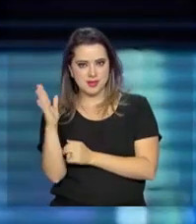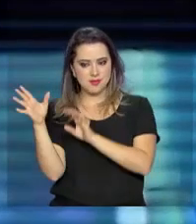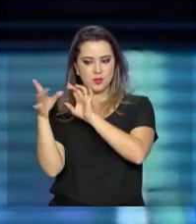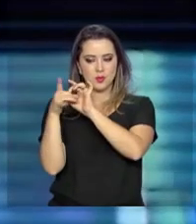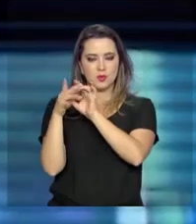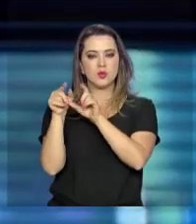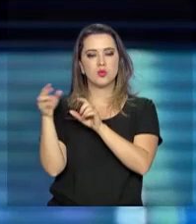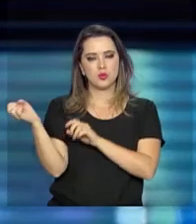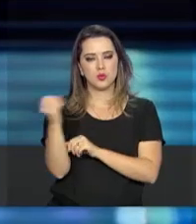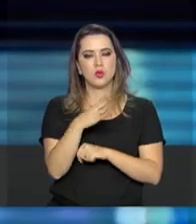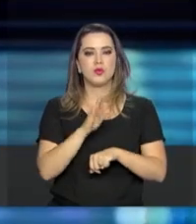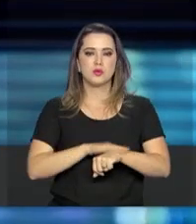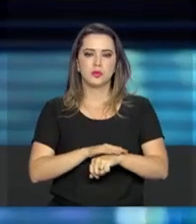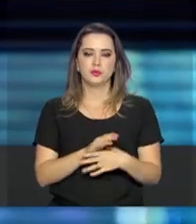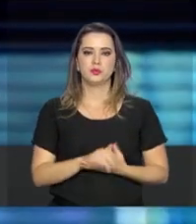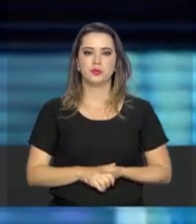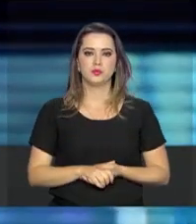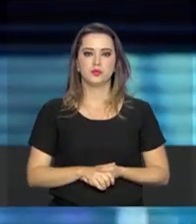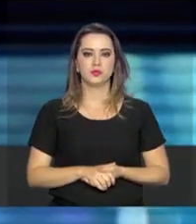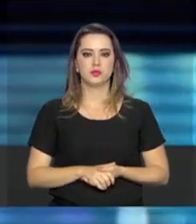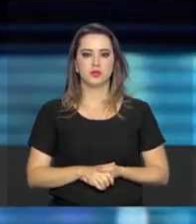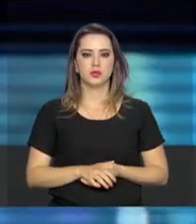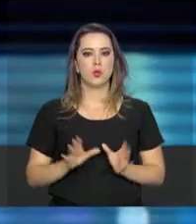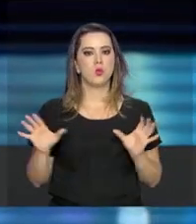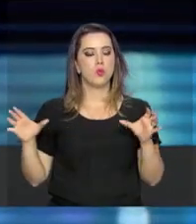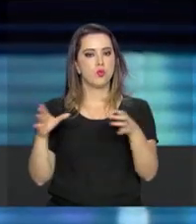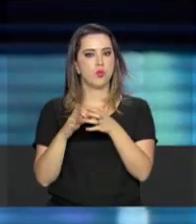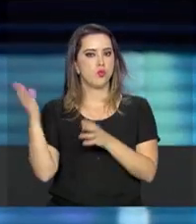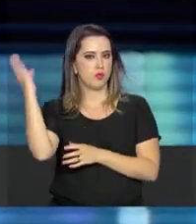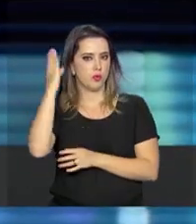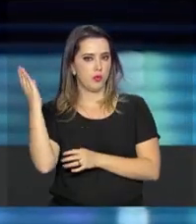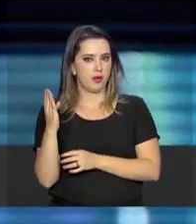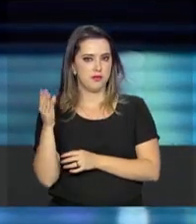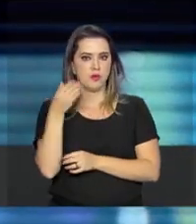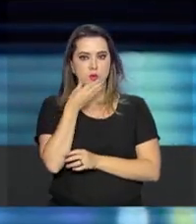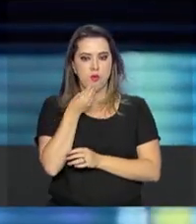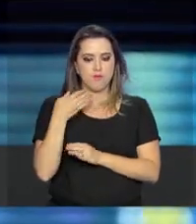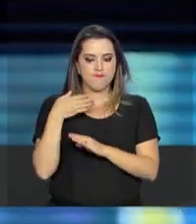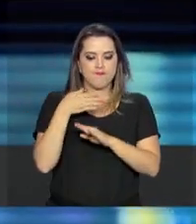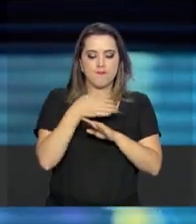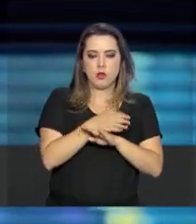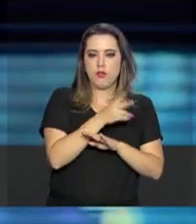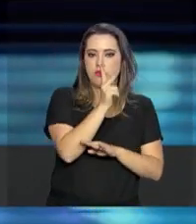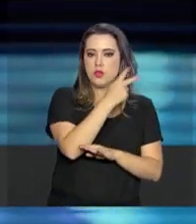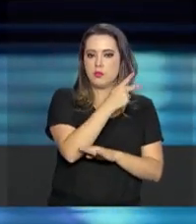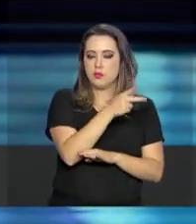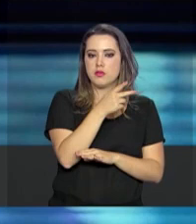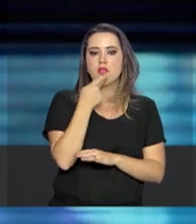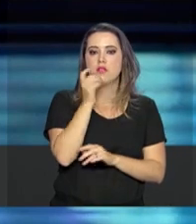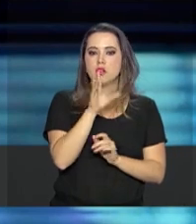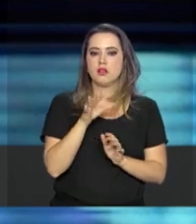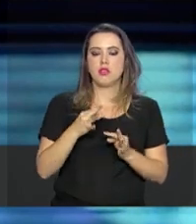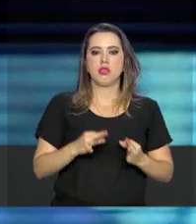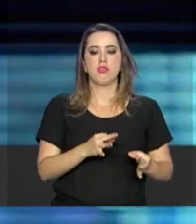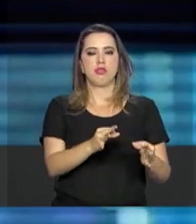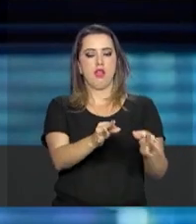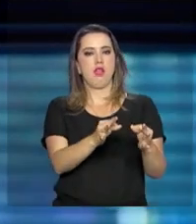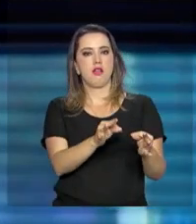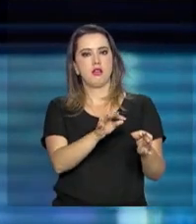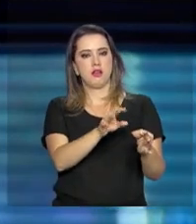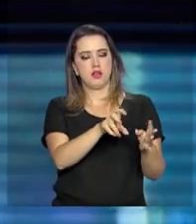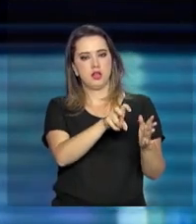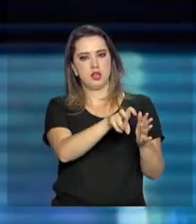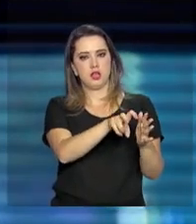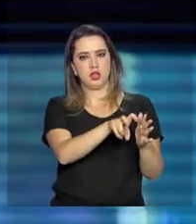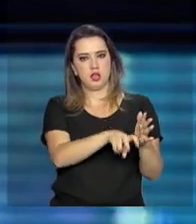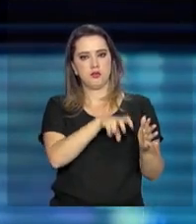brasileiros trouxeram consulta técnica do elenco basicamente eu não gosto muito da palavra acho que o gene do sonoro